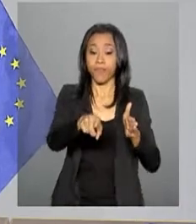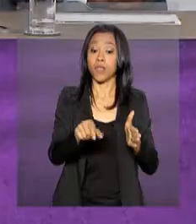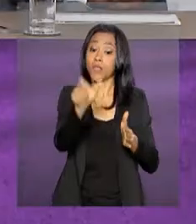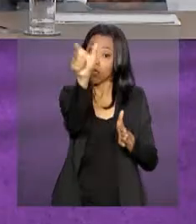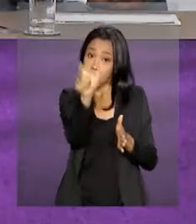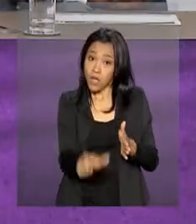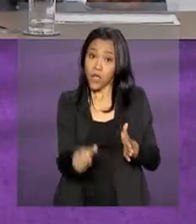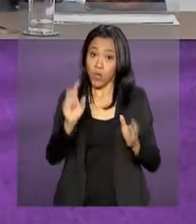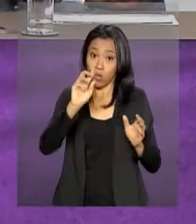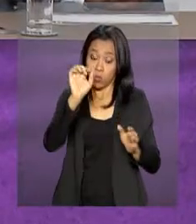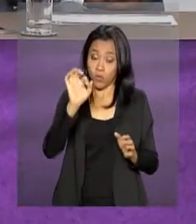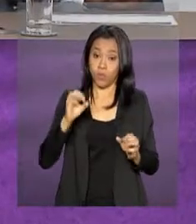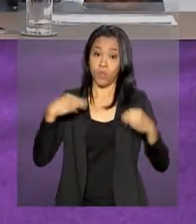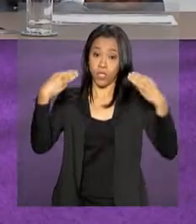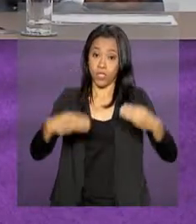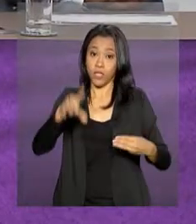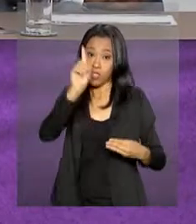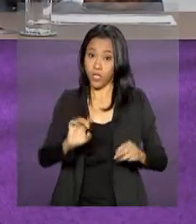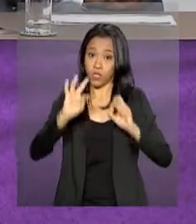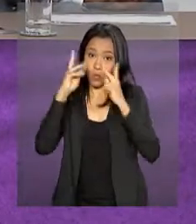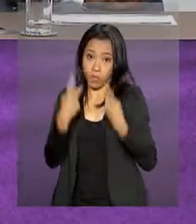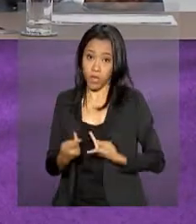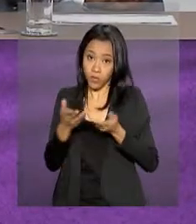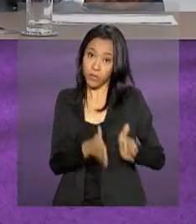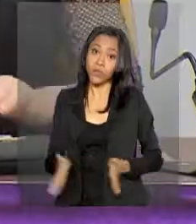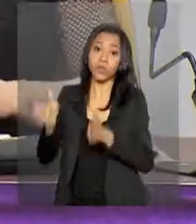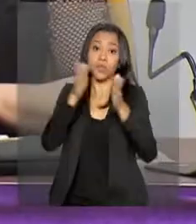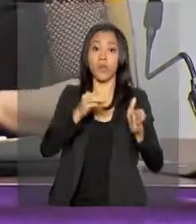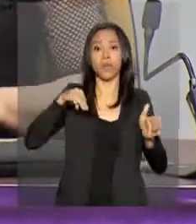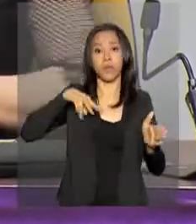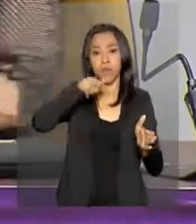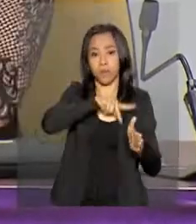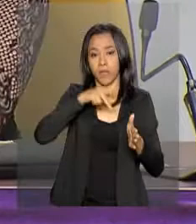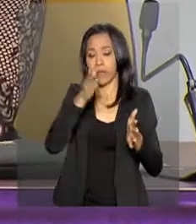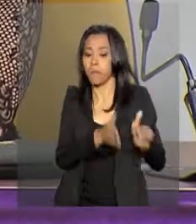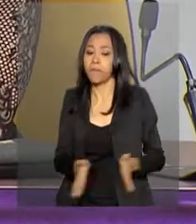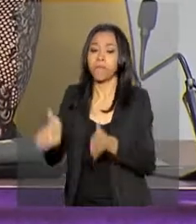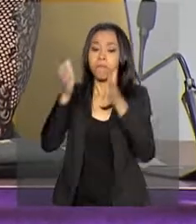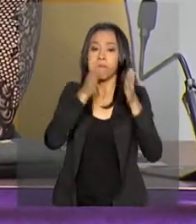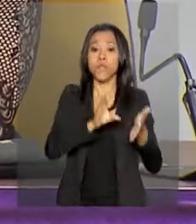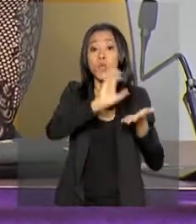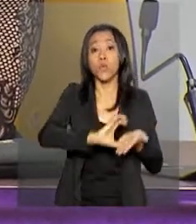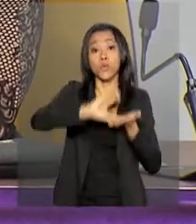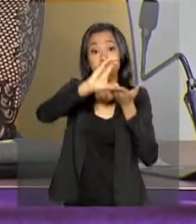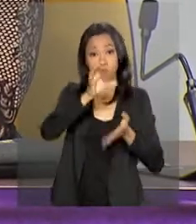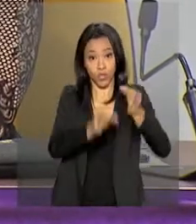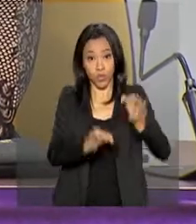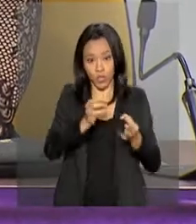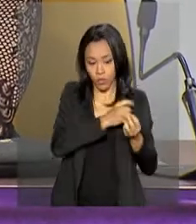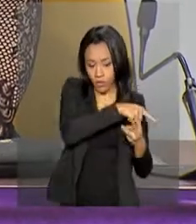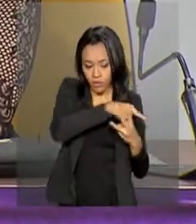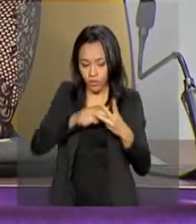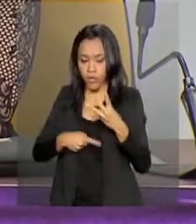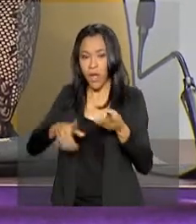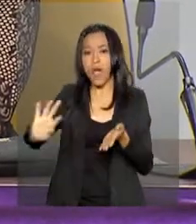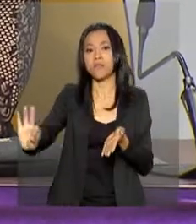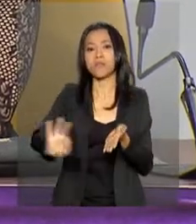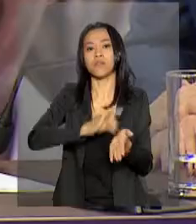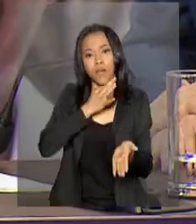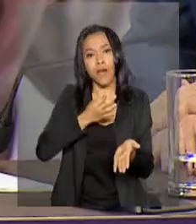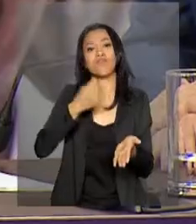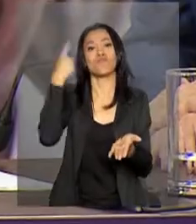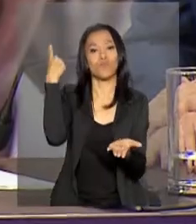Humanos, o Conselho Nacional do Ministério Público e o Conselho Nacional de Justiça assinaram um acordo com a União